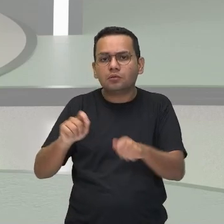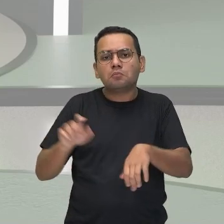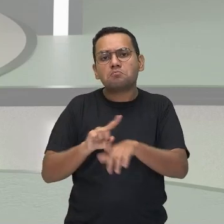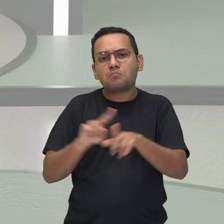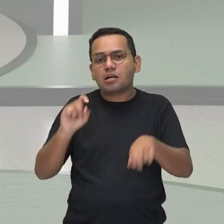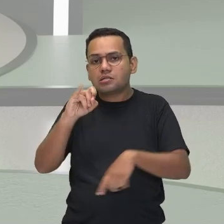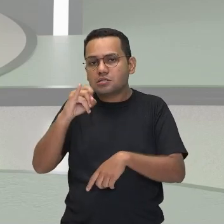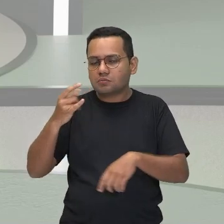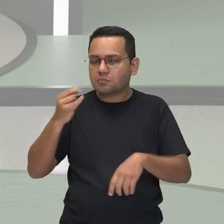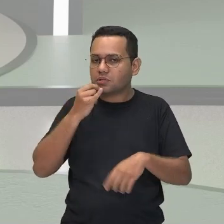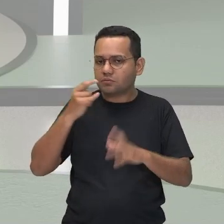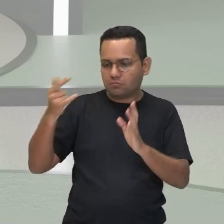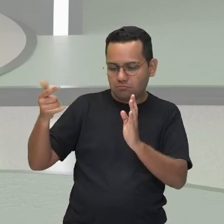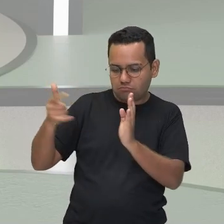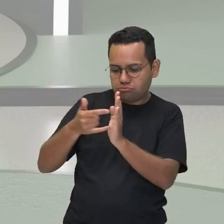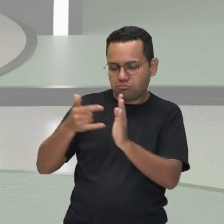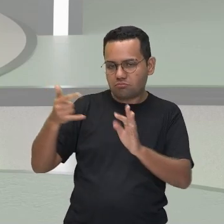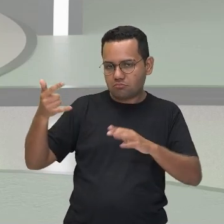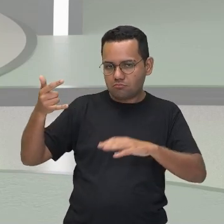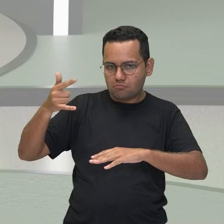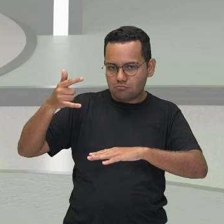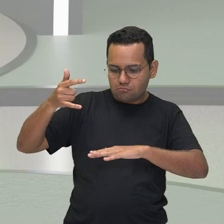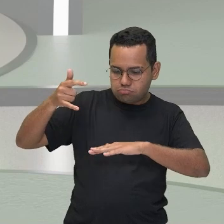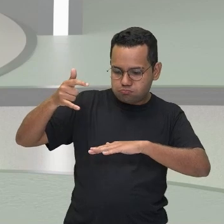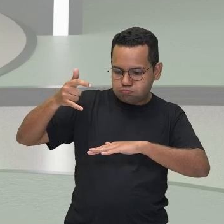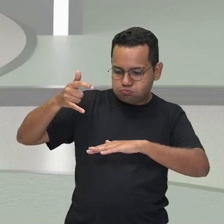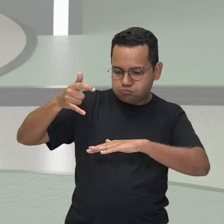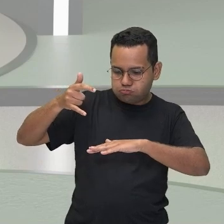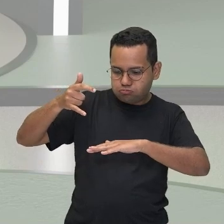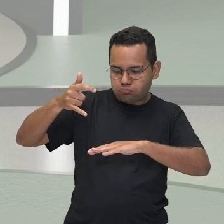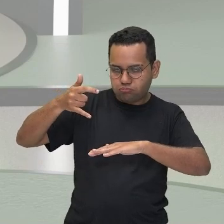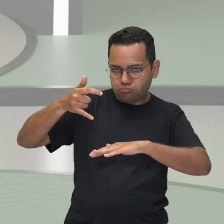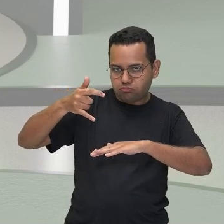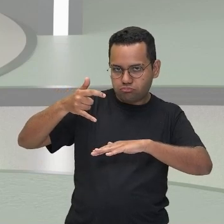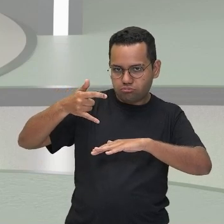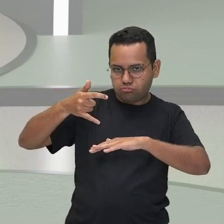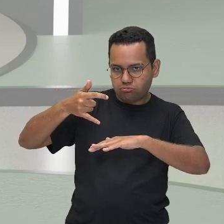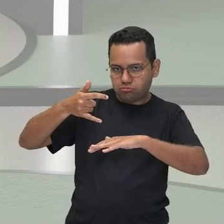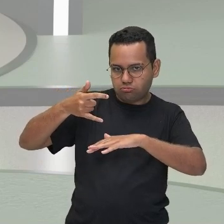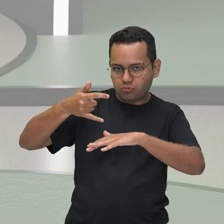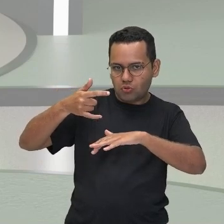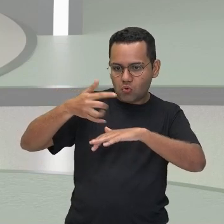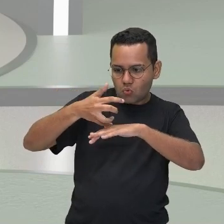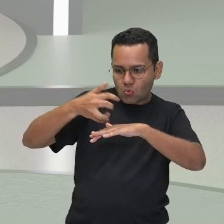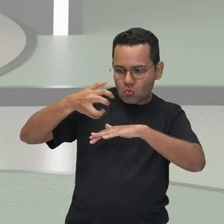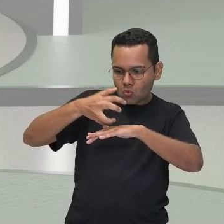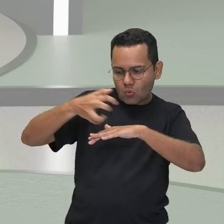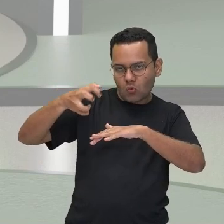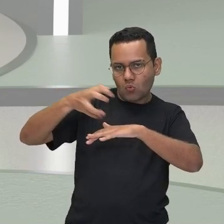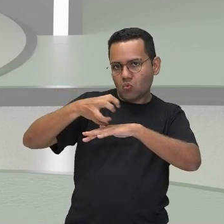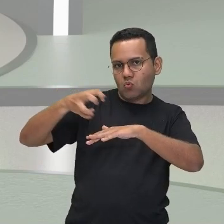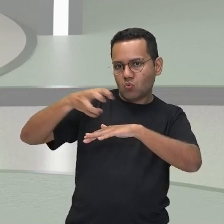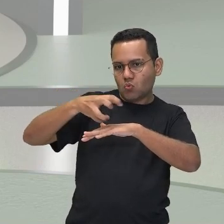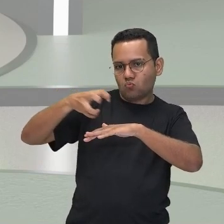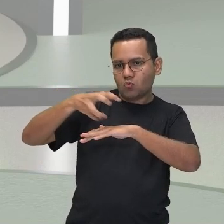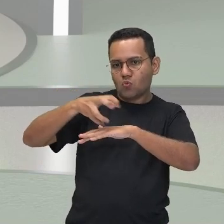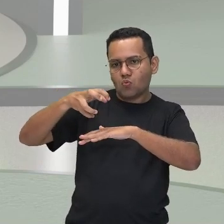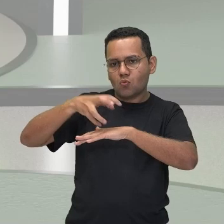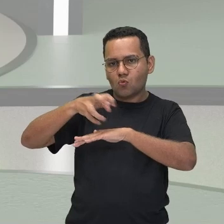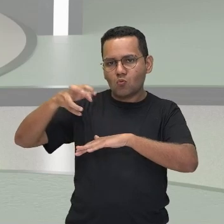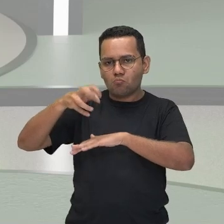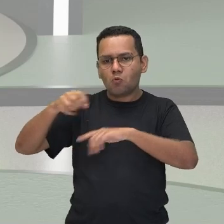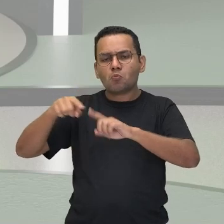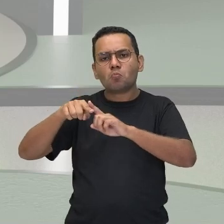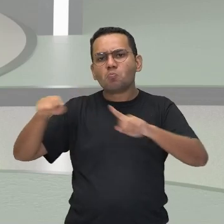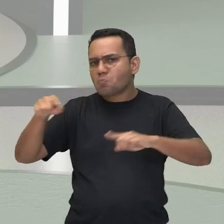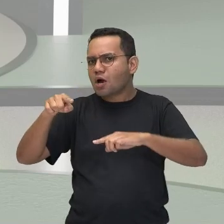você observa aqui na imagem, ele vai atrair aquilo que é metálico, aquilo que vai apresentar atração, e vai ficar aquilo que não